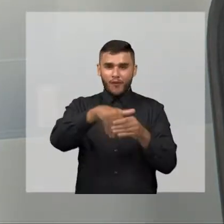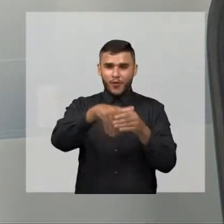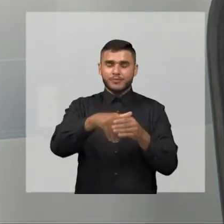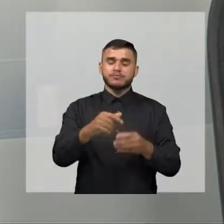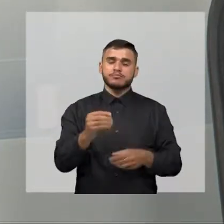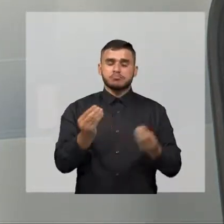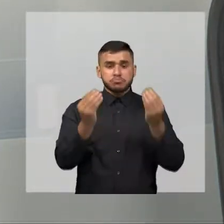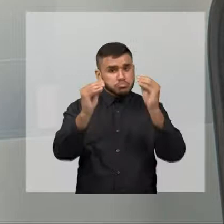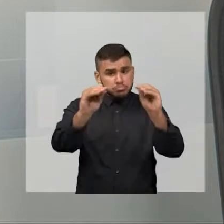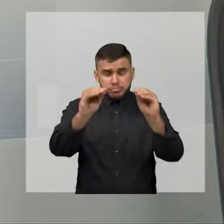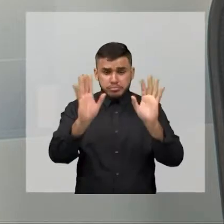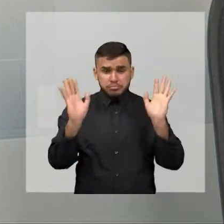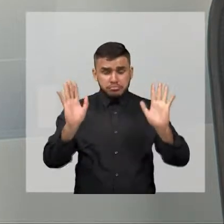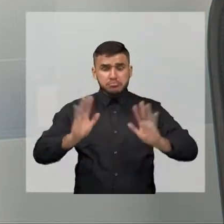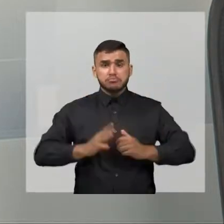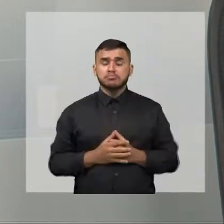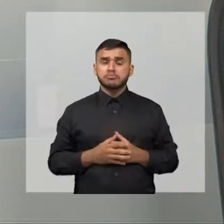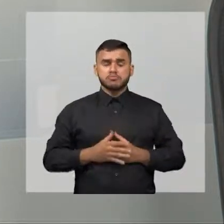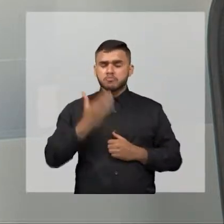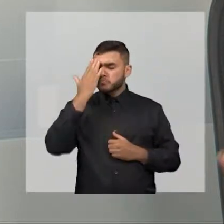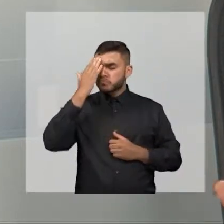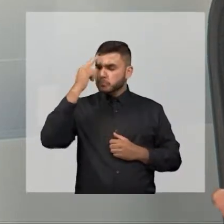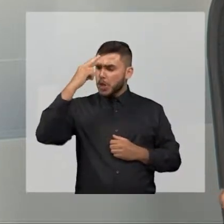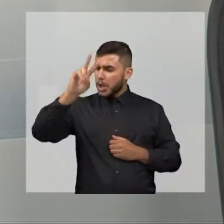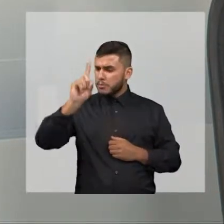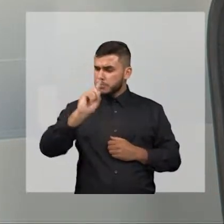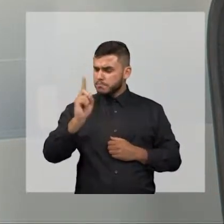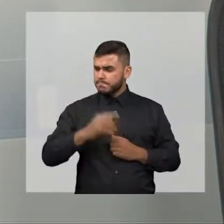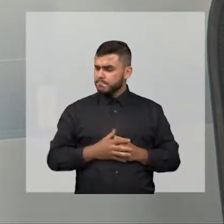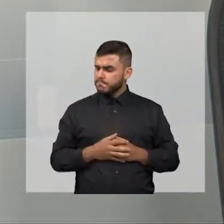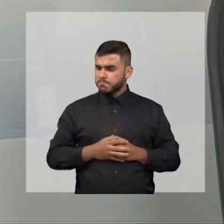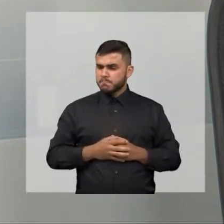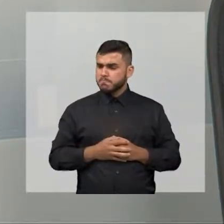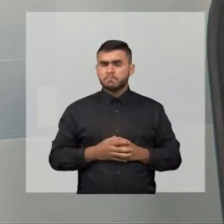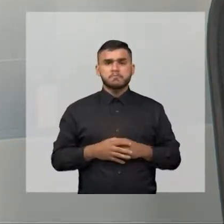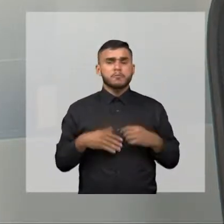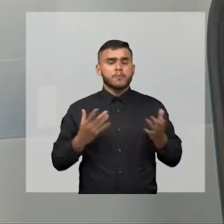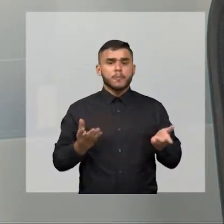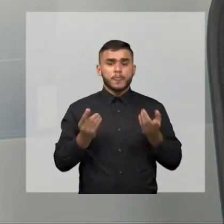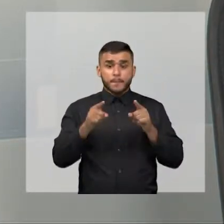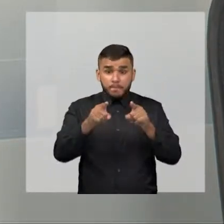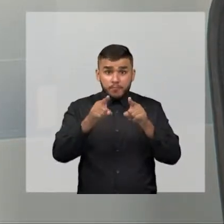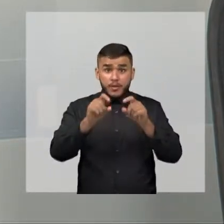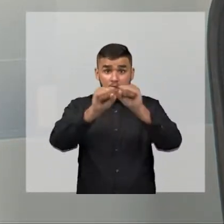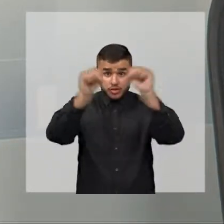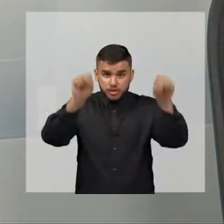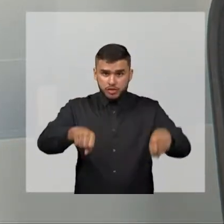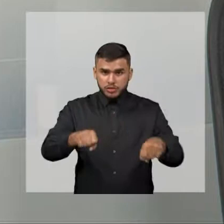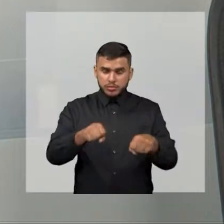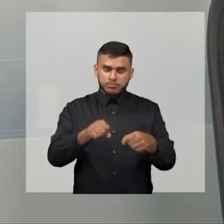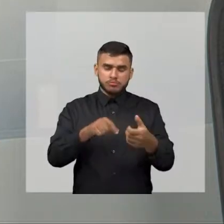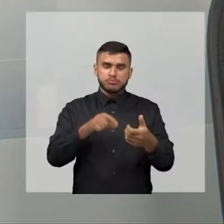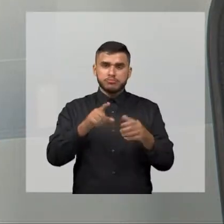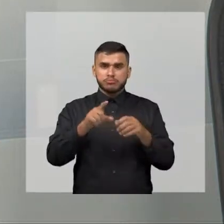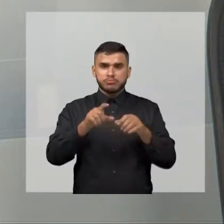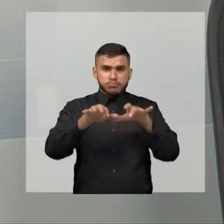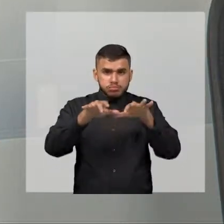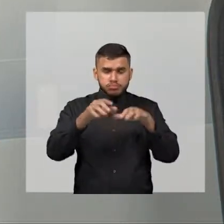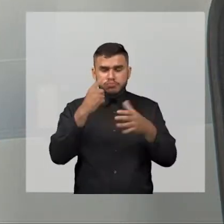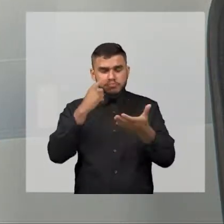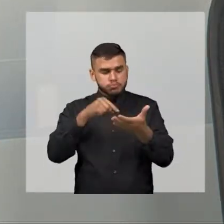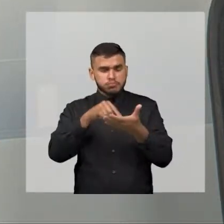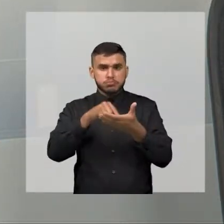ver como é que estava a minha situação. Porque eu realmente não lembrava. E o que saiu no meu celular,